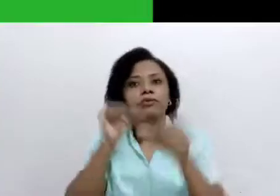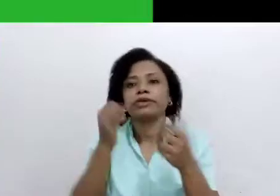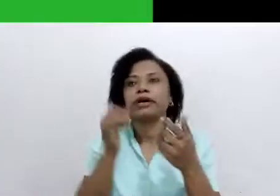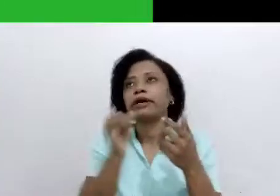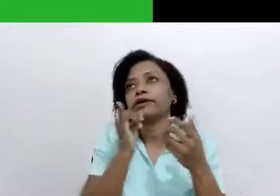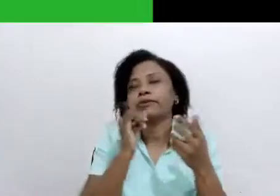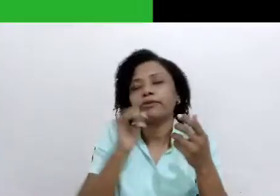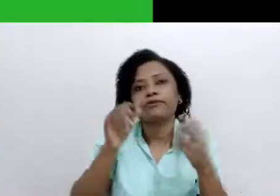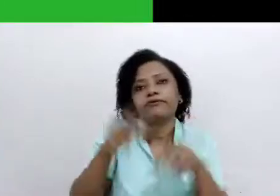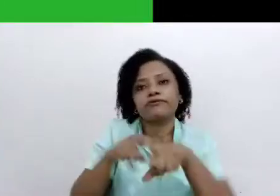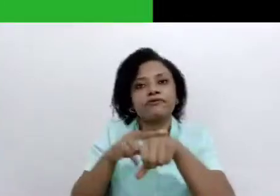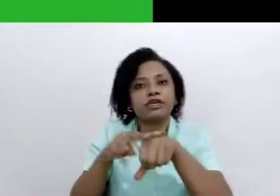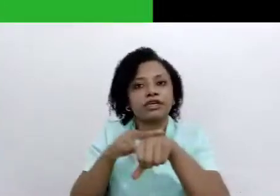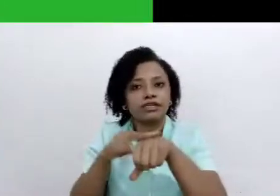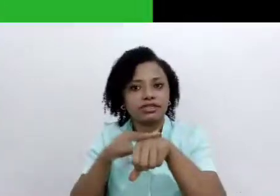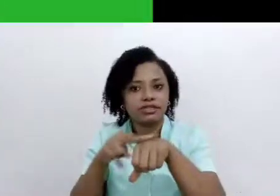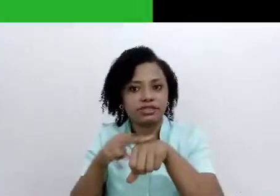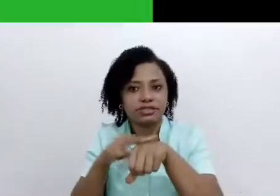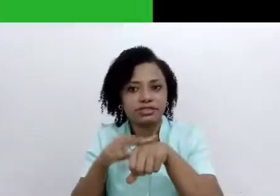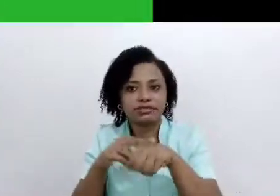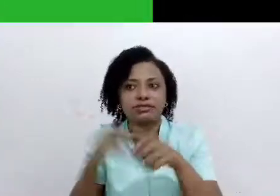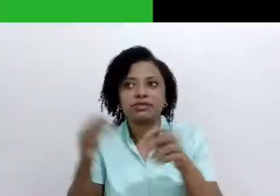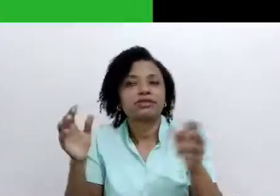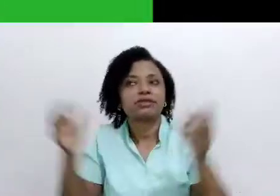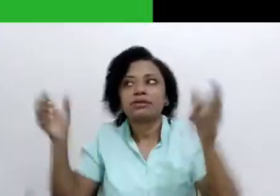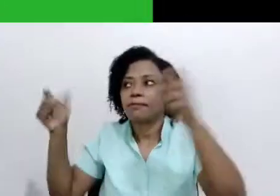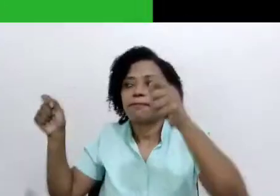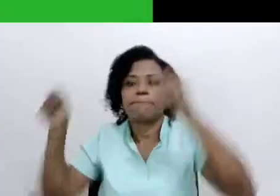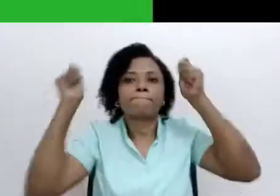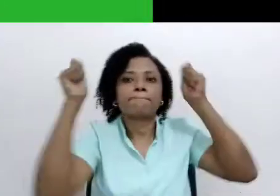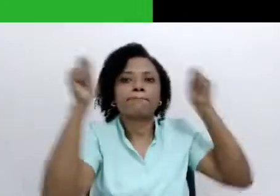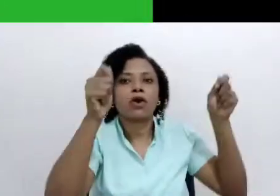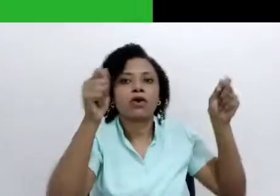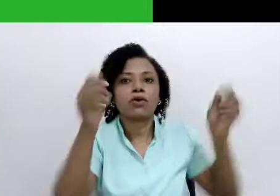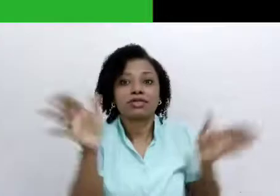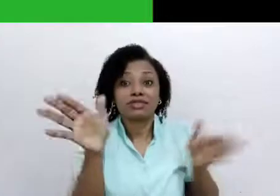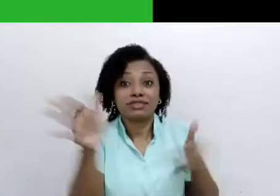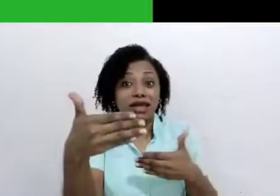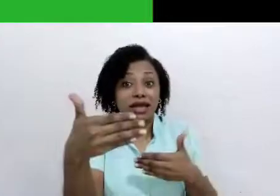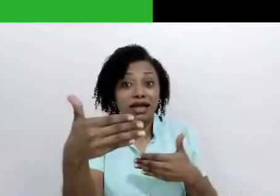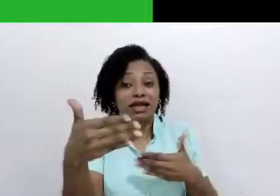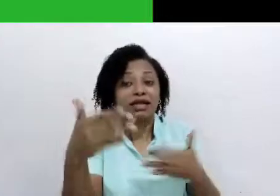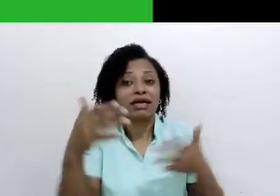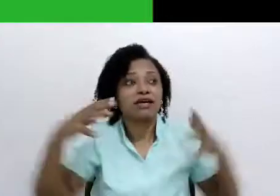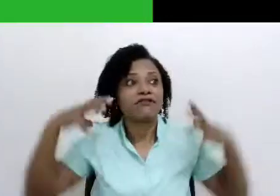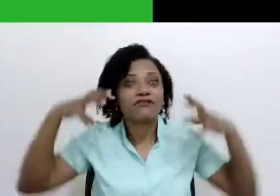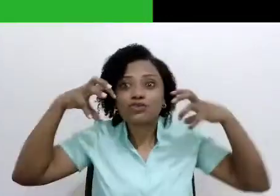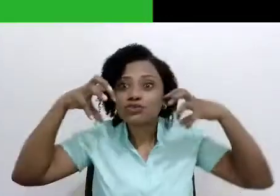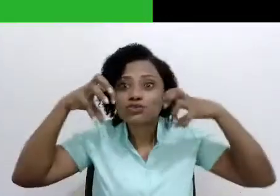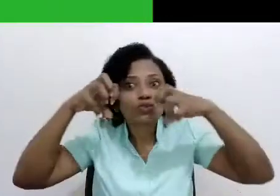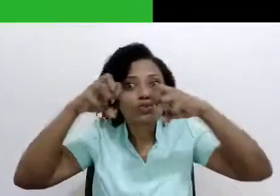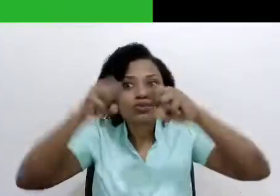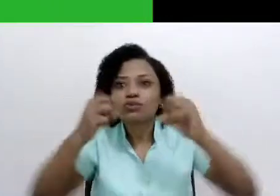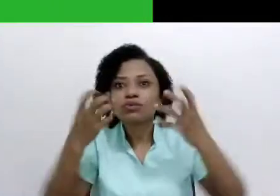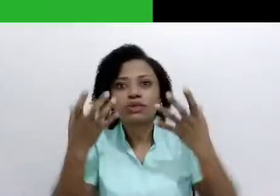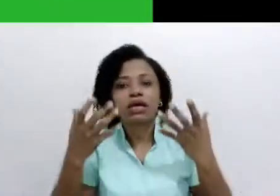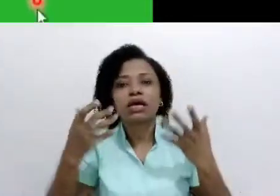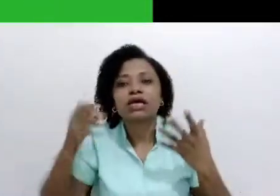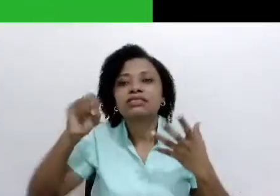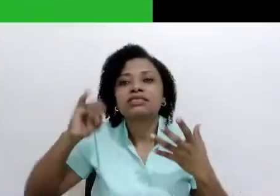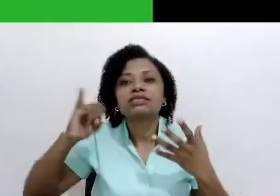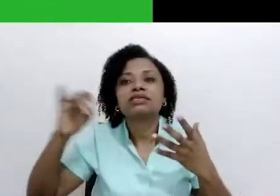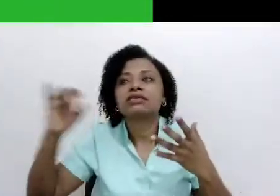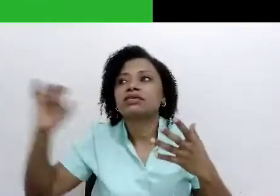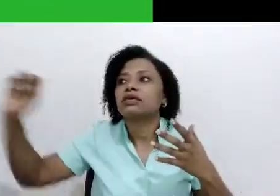por exemplo, se a gente tivesse uma bandeira aqui do Brasil, dentro de uma sala fechada, totalmente escura,